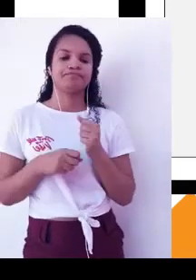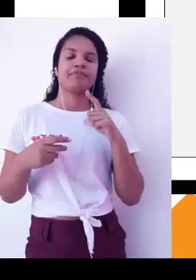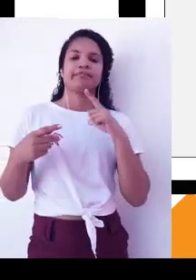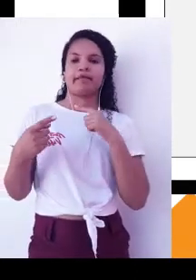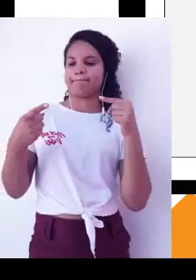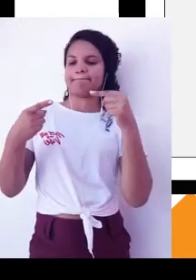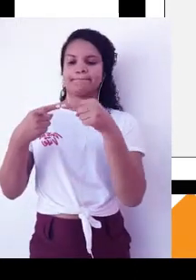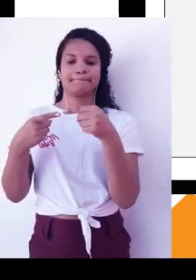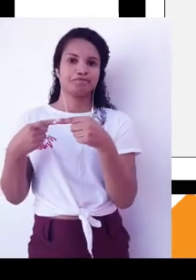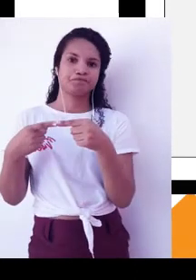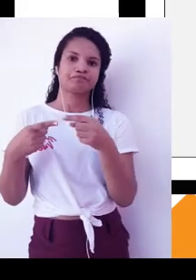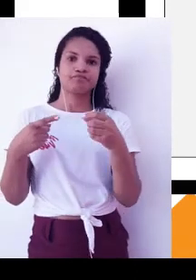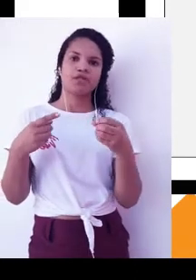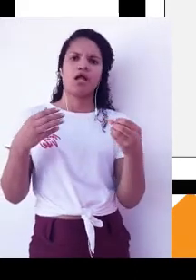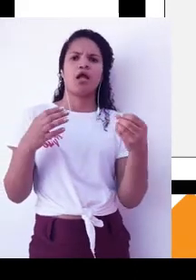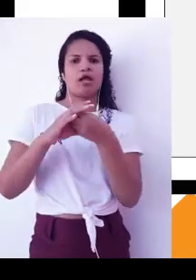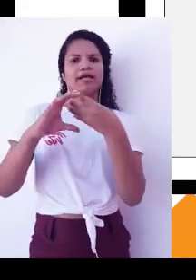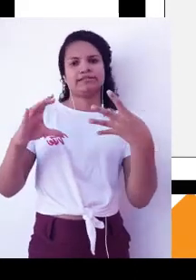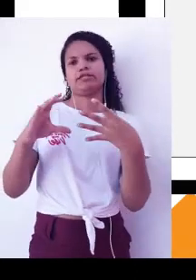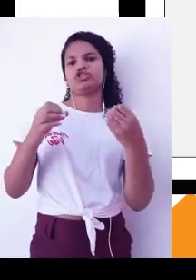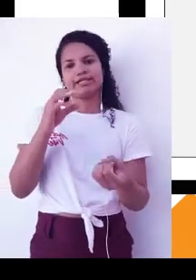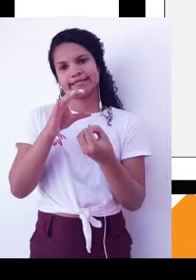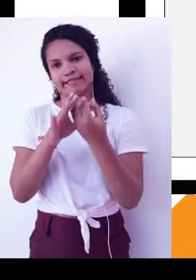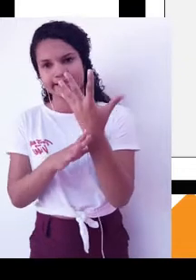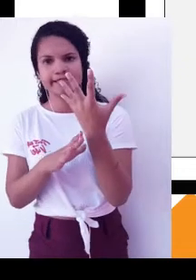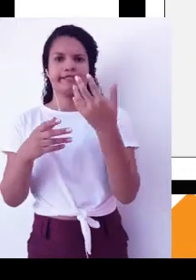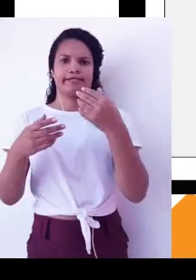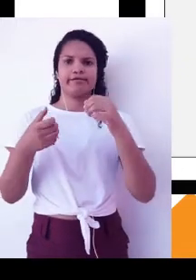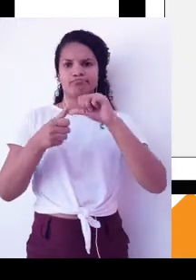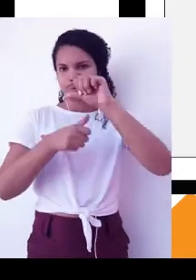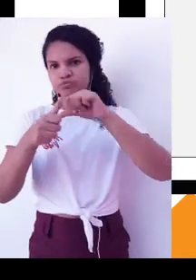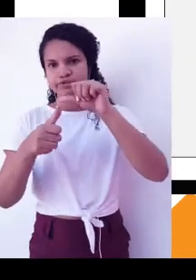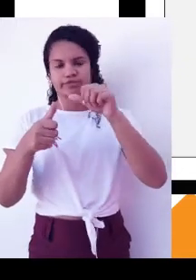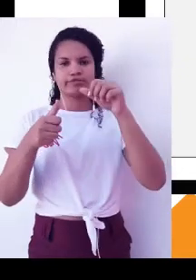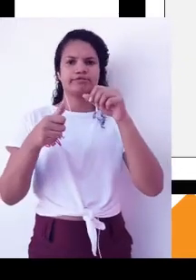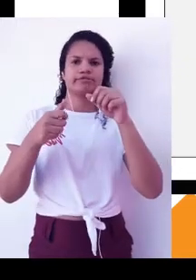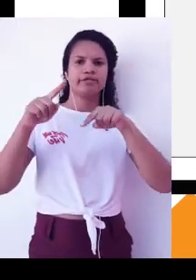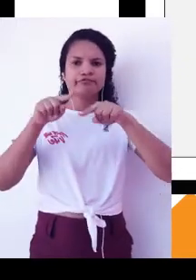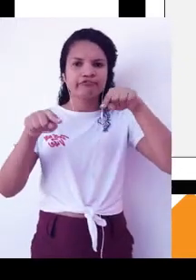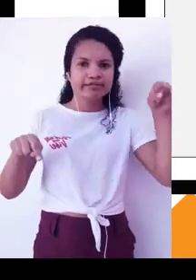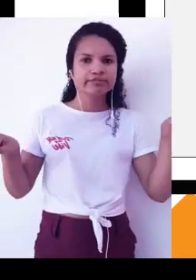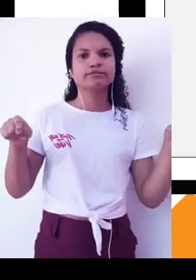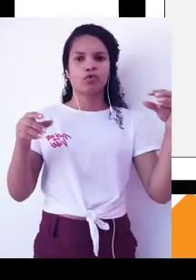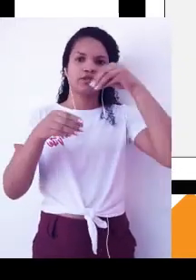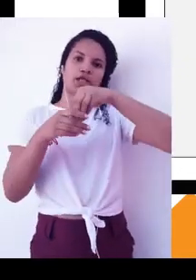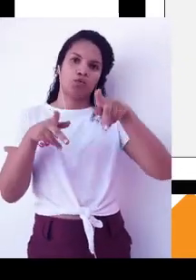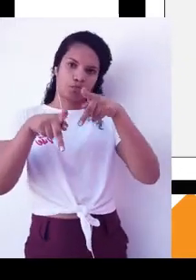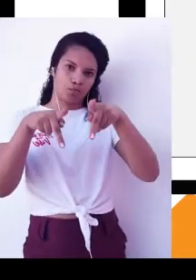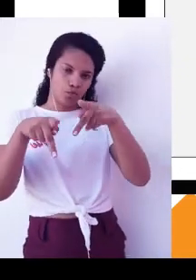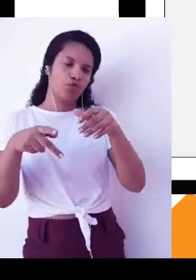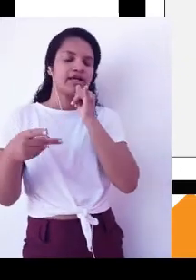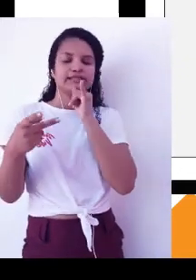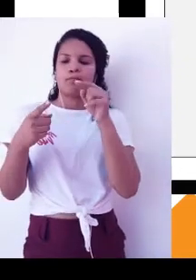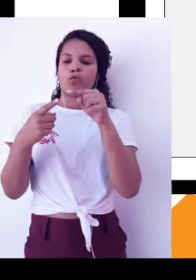fatores que vão criar variabilidade, que vão gerar variabilidade nas populações,